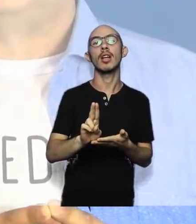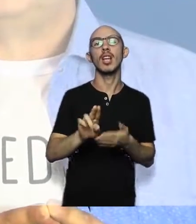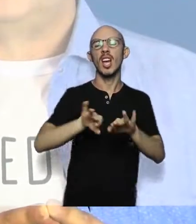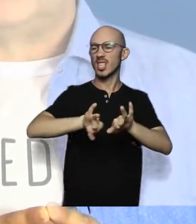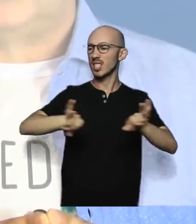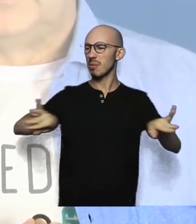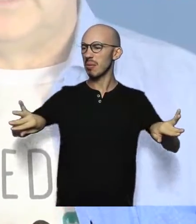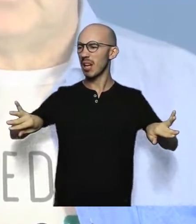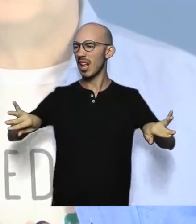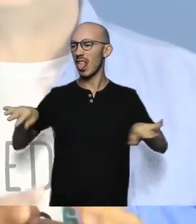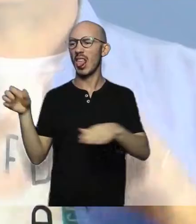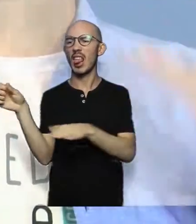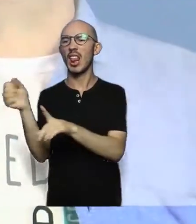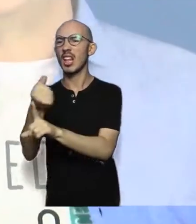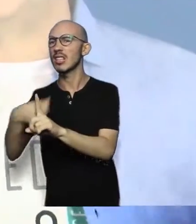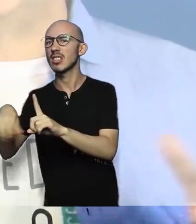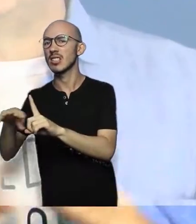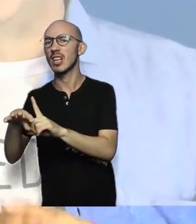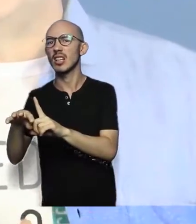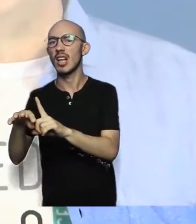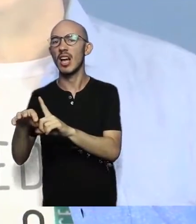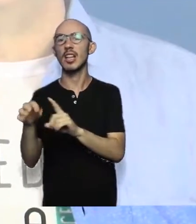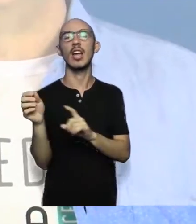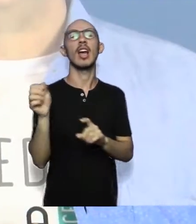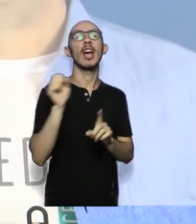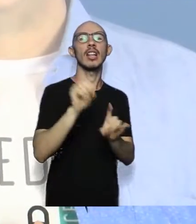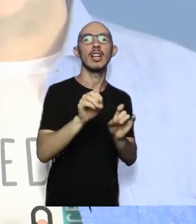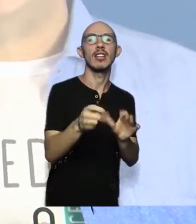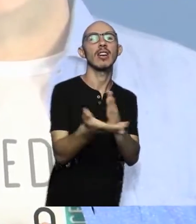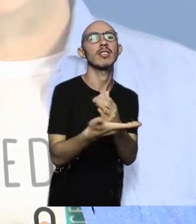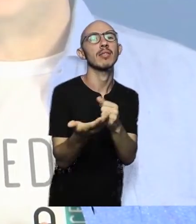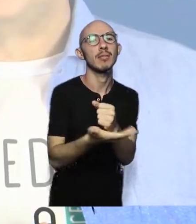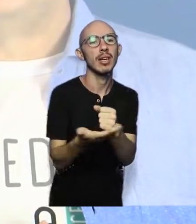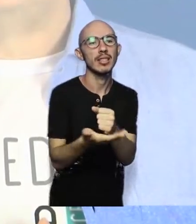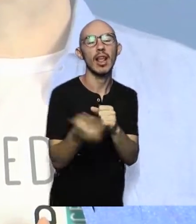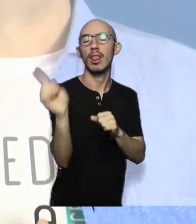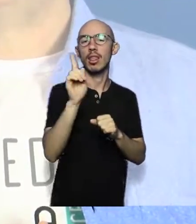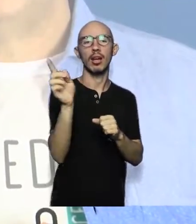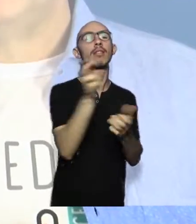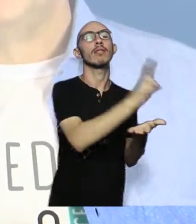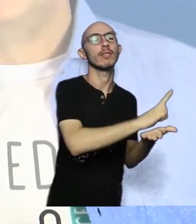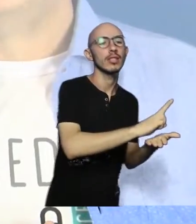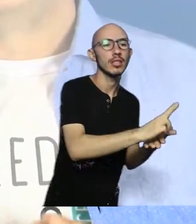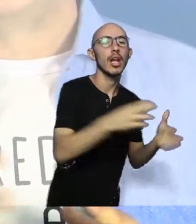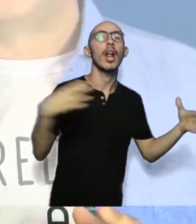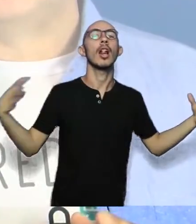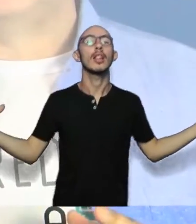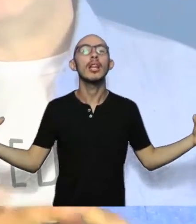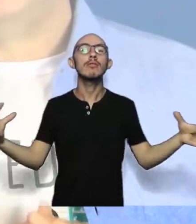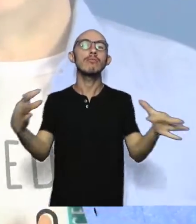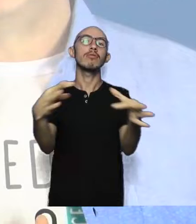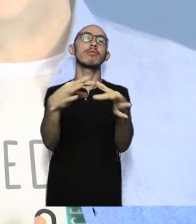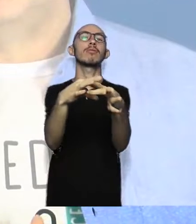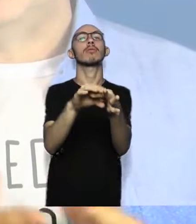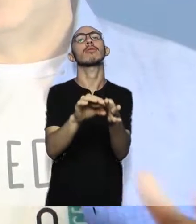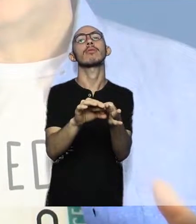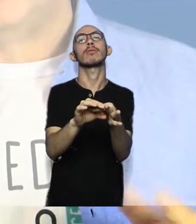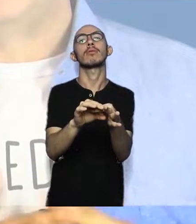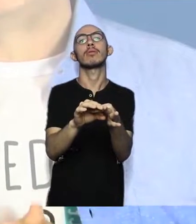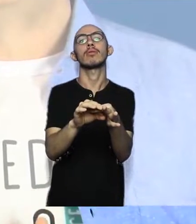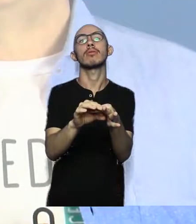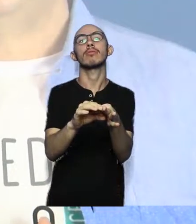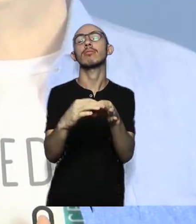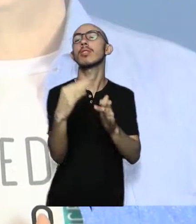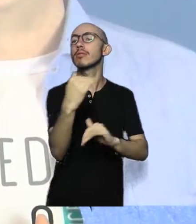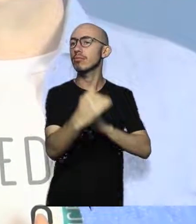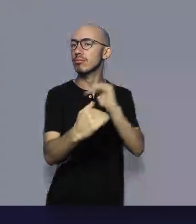ensino básico não está isolado. Todos nós fazemos parte de um grande setor importantíssimo para o processo civilizatório e para